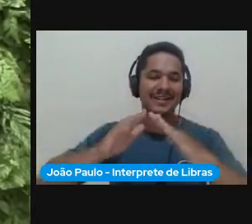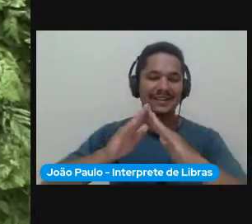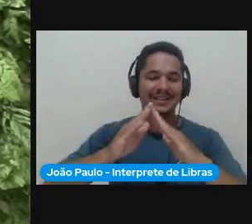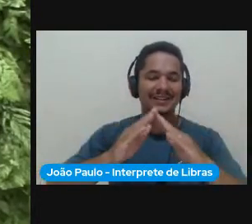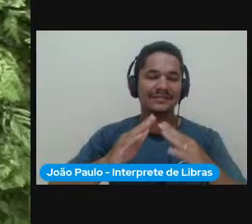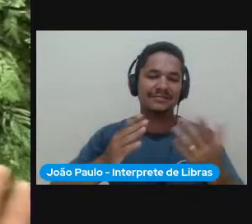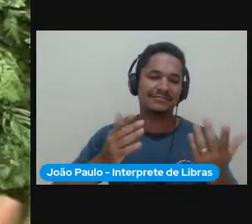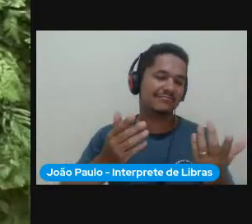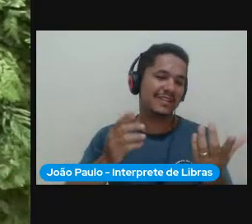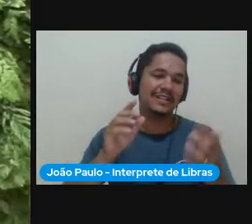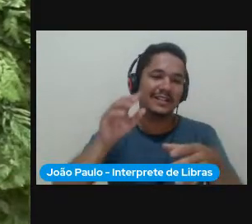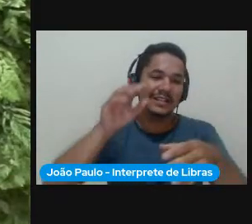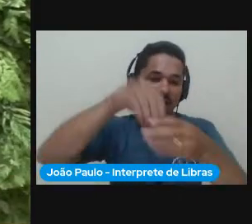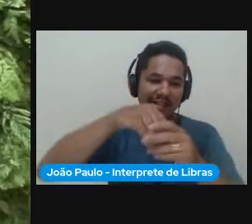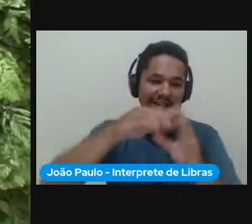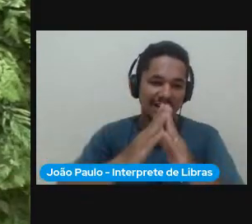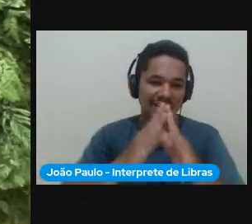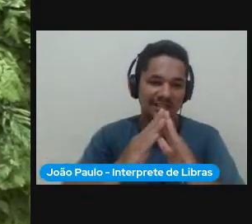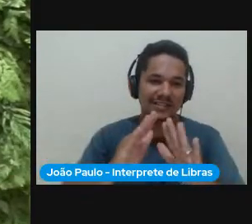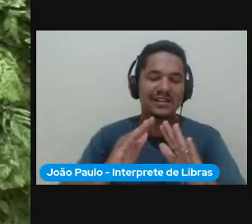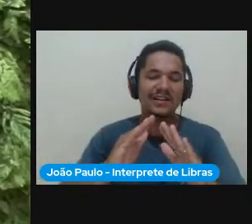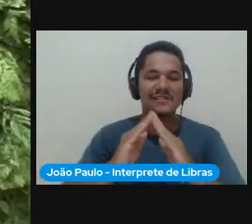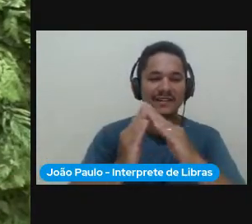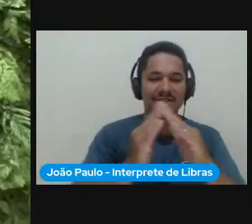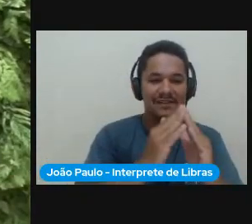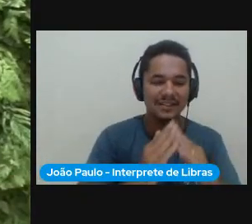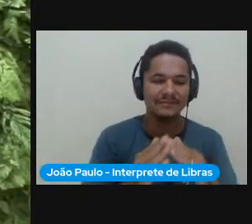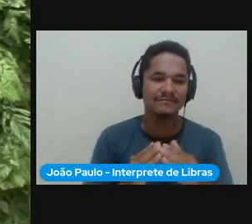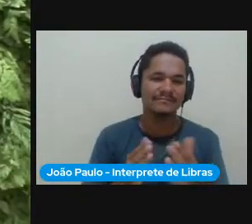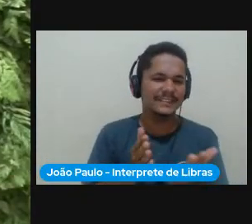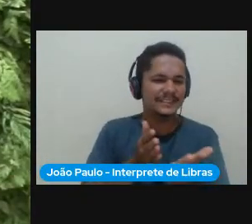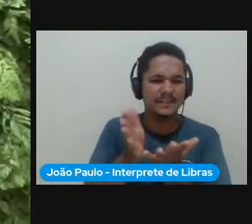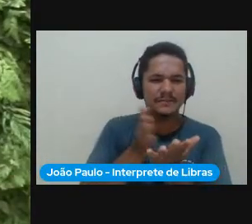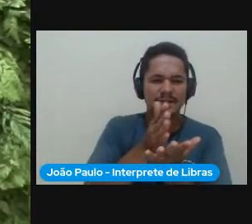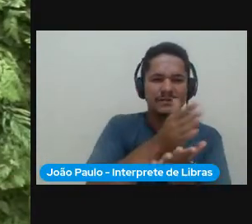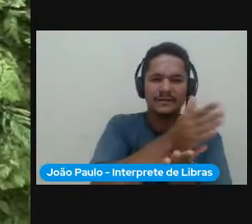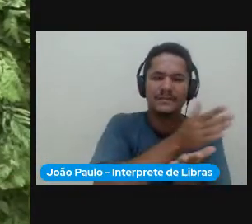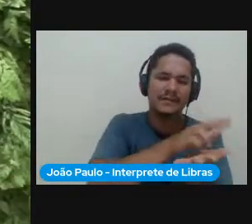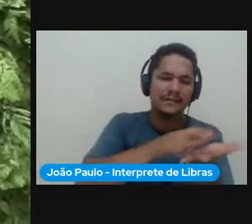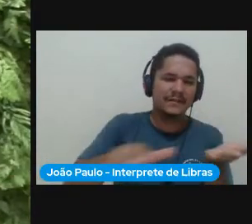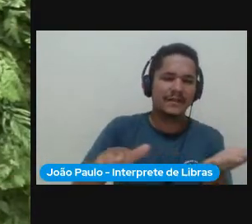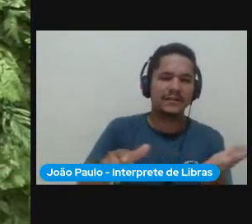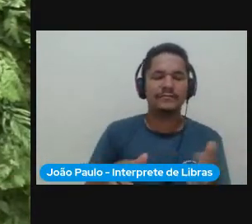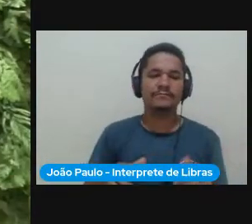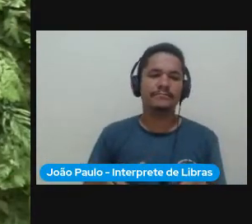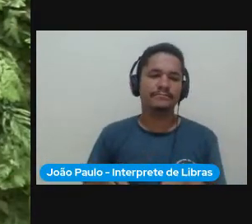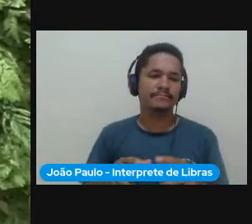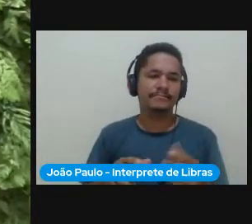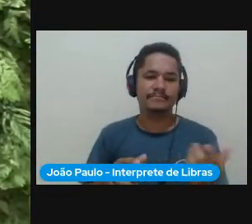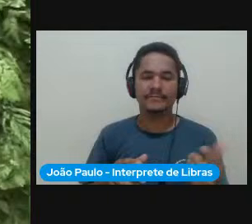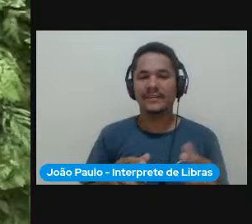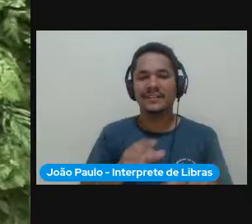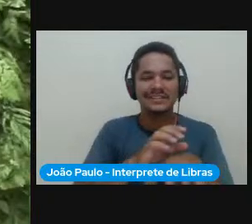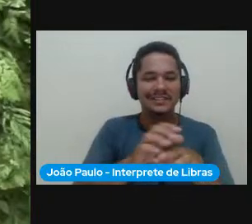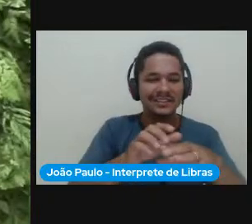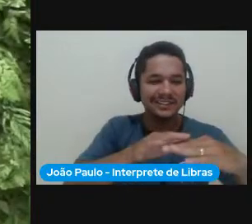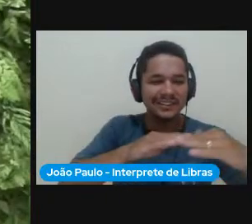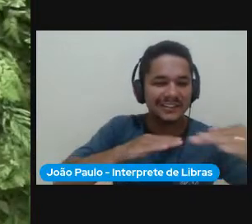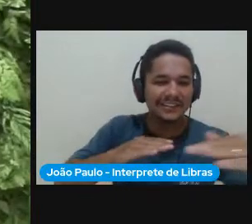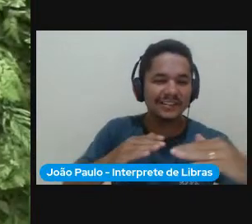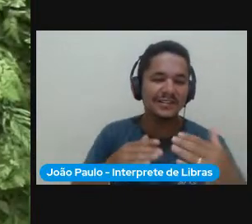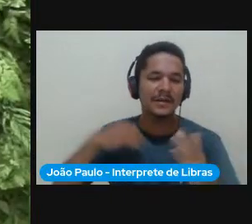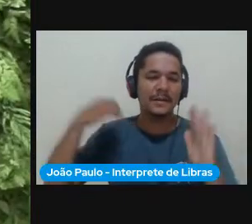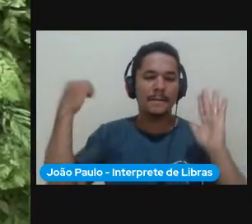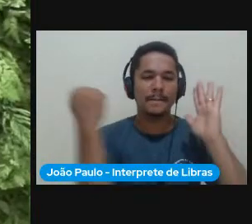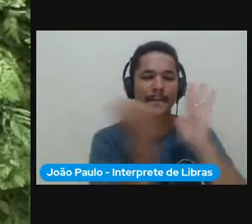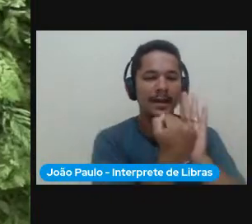aí com todos os seus segmentos, que são diversos, né? Com a galera do asfalto, ou seja, com as marcas, com as empresas. Esse